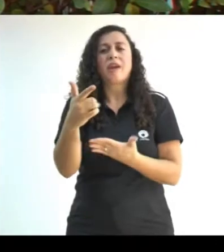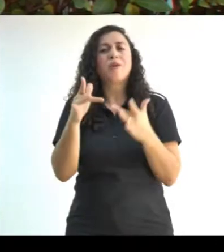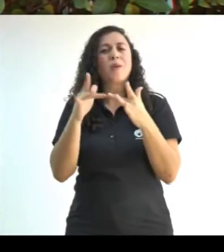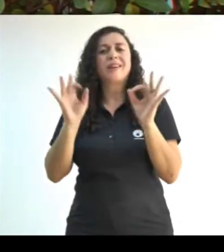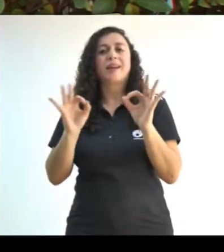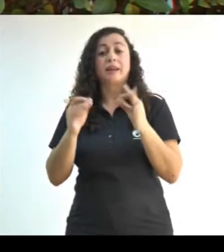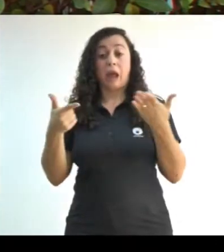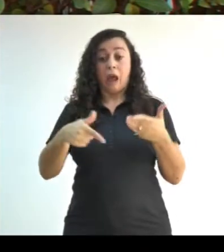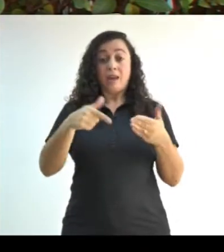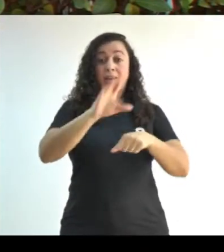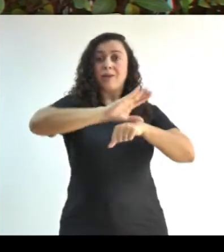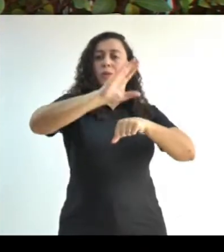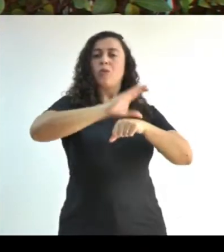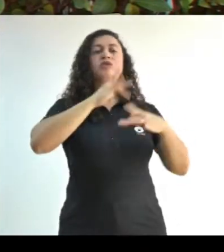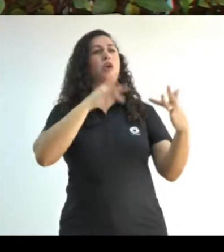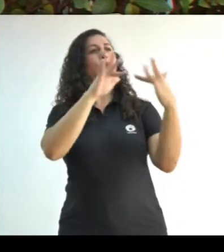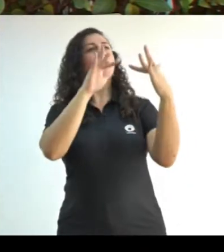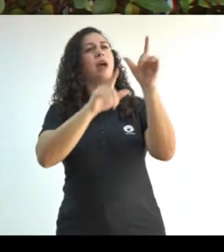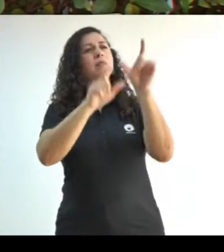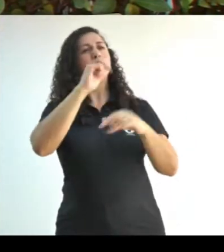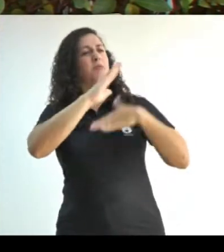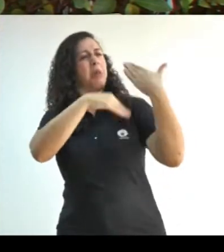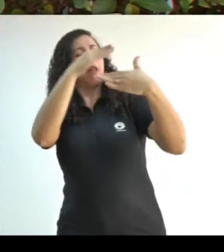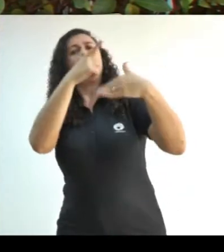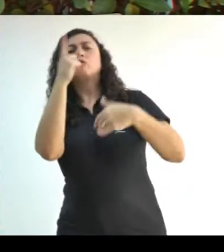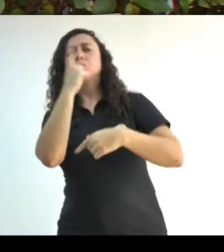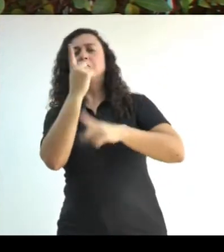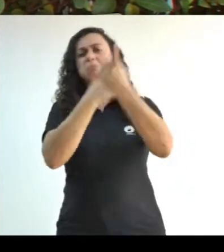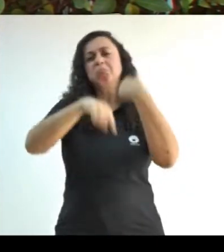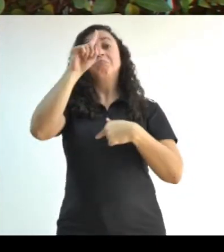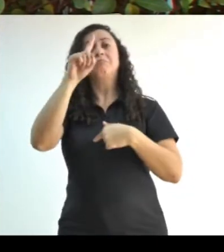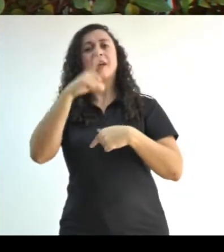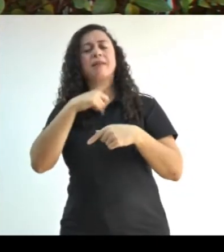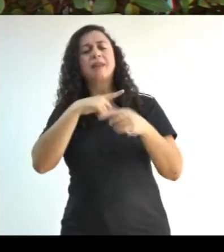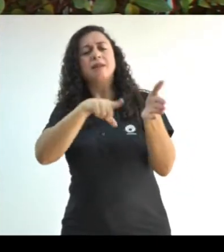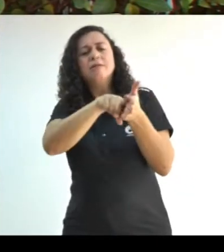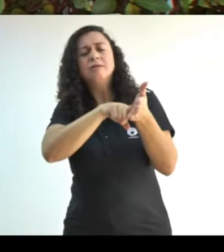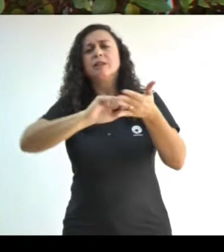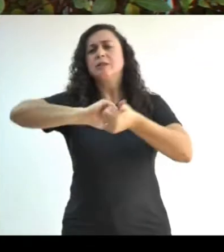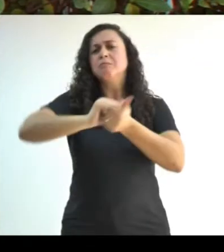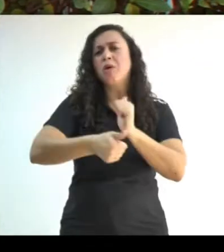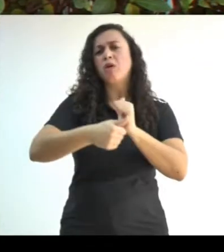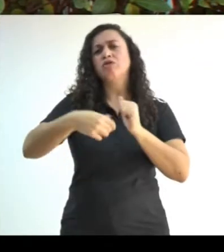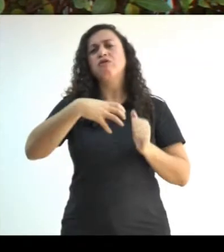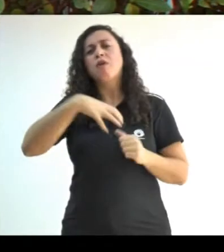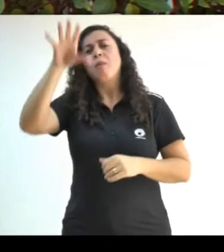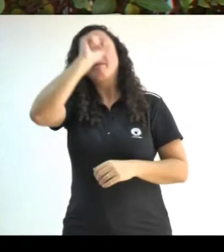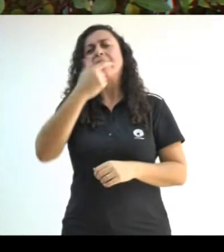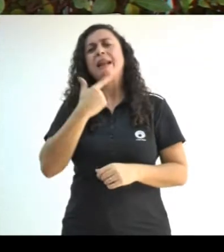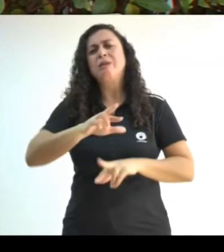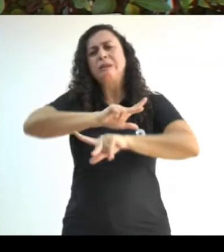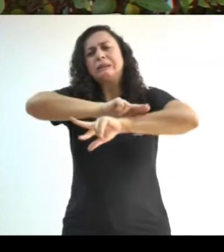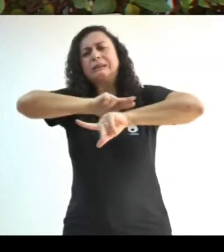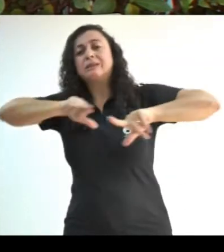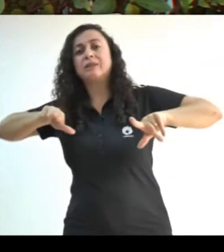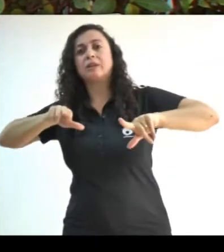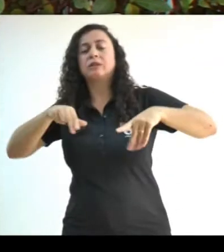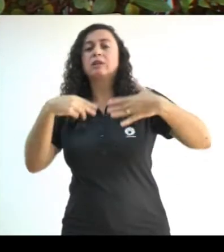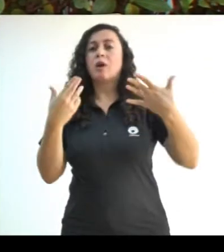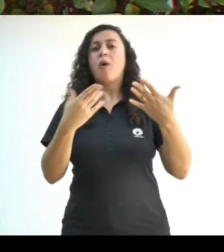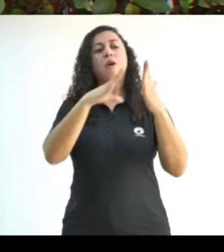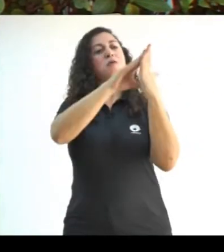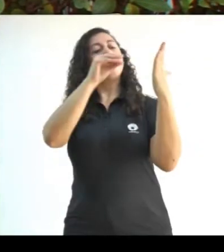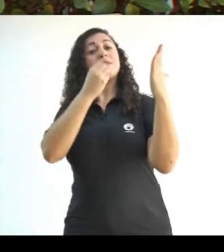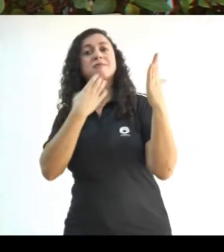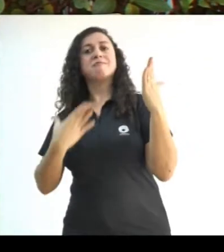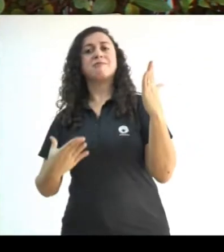essas pessoas que, tipo, faz faculdade, dentro da faculdade tem esporte, tem pesquisa, tem formas de aprender outras línguas, é realmente um espelho